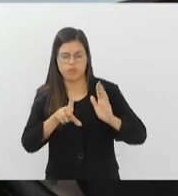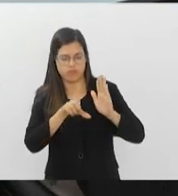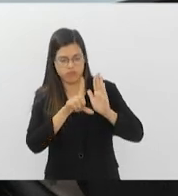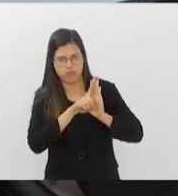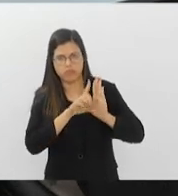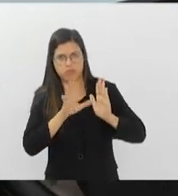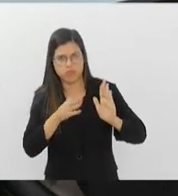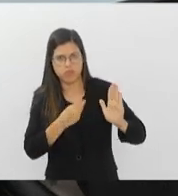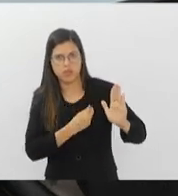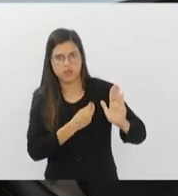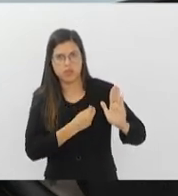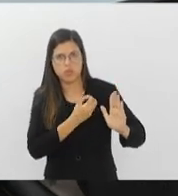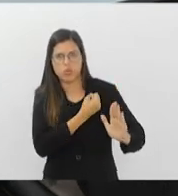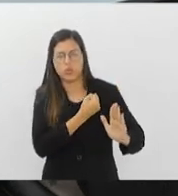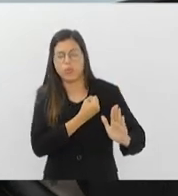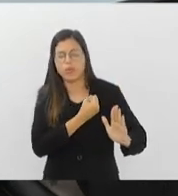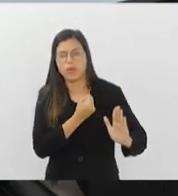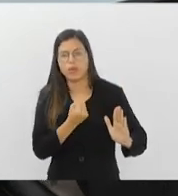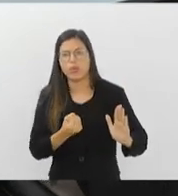que é a lei número